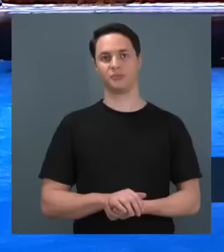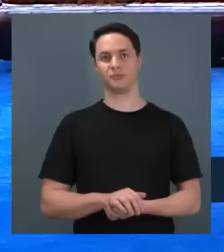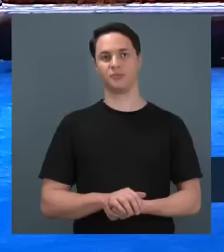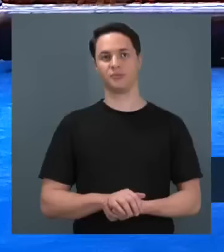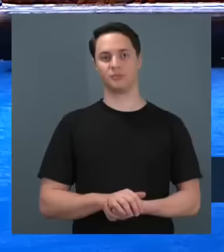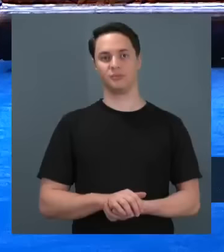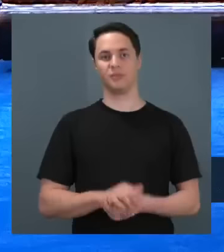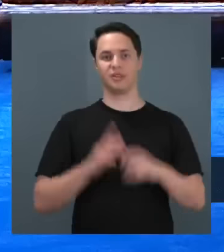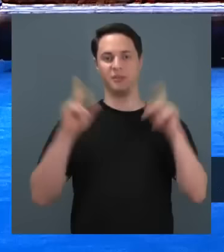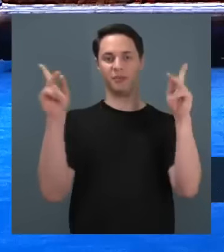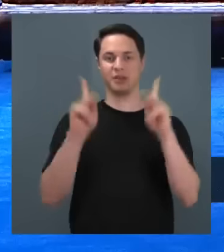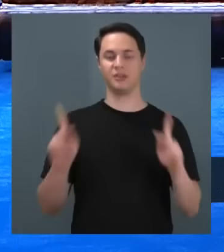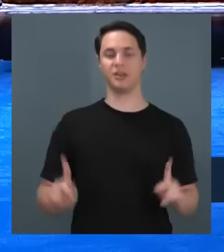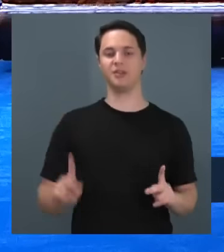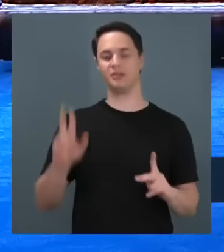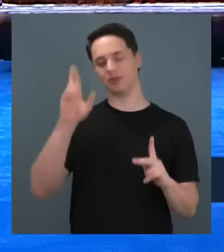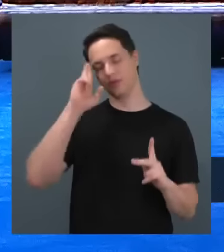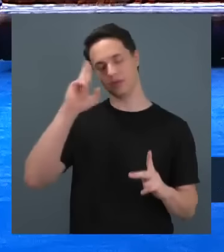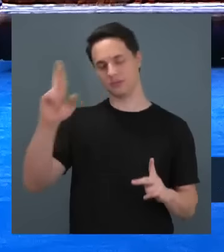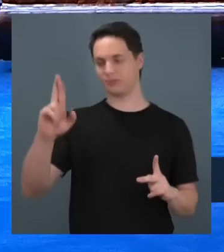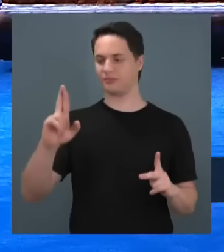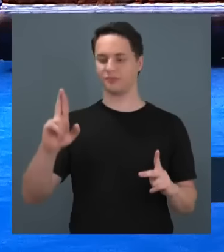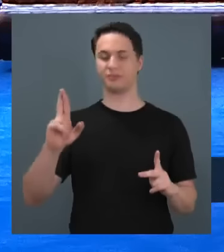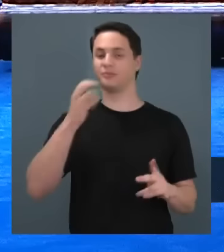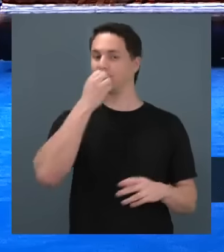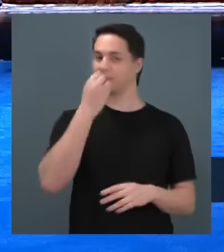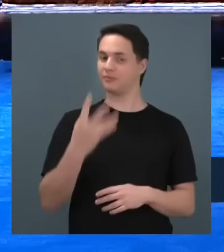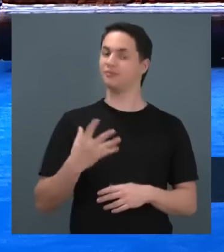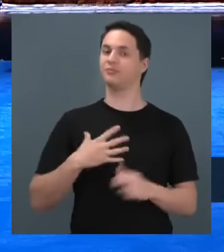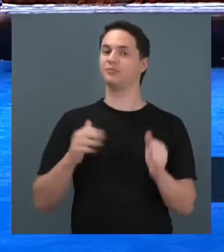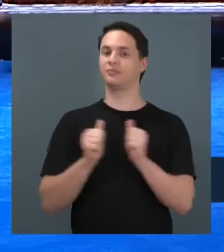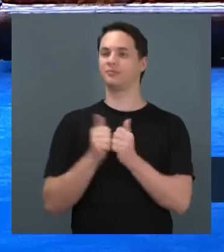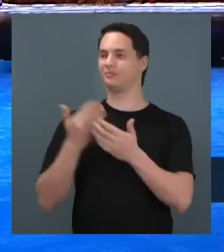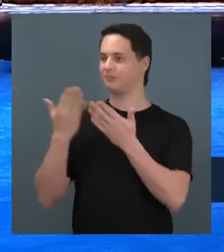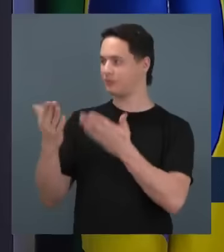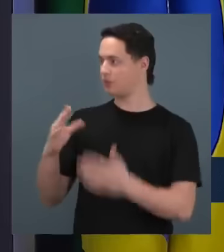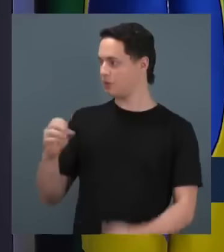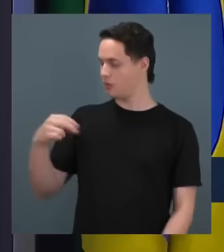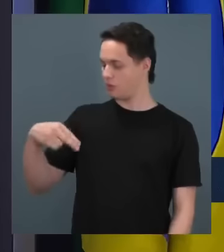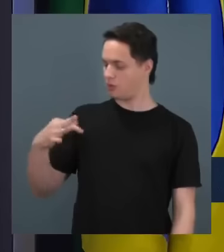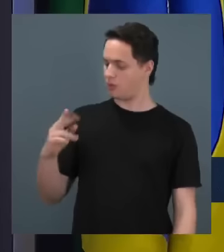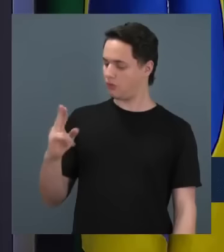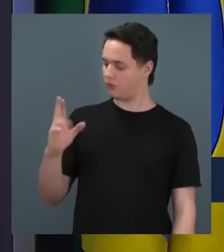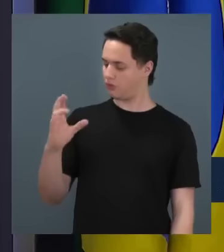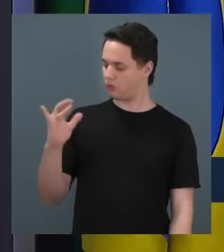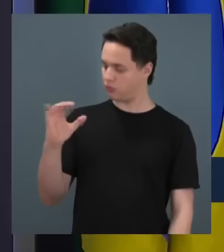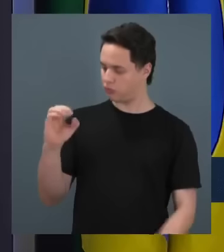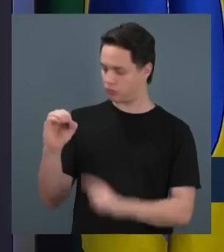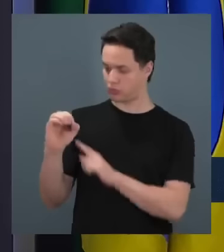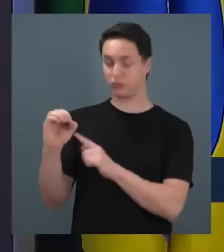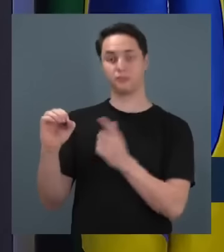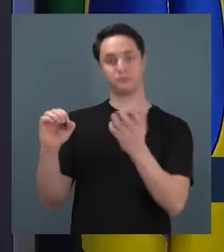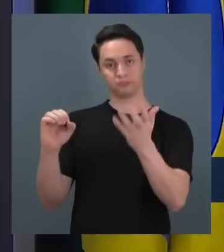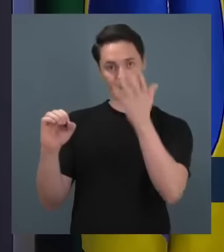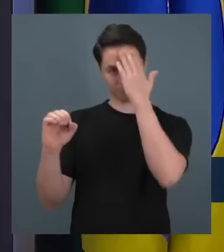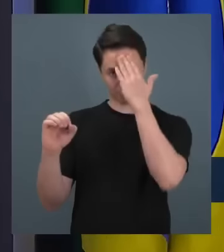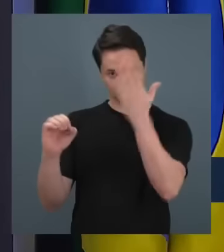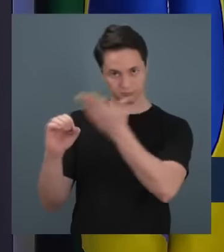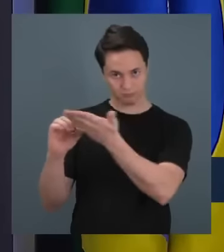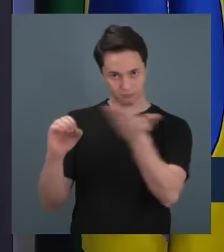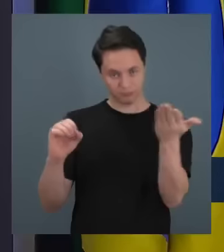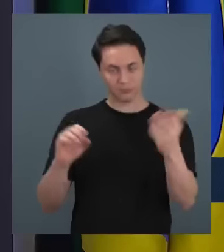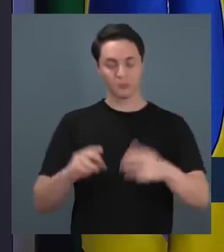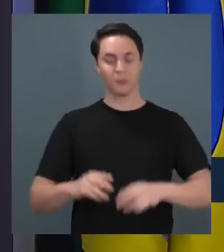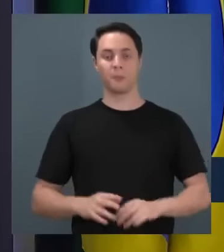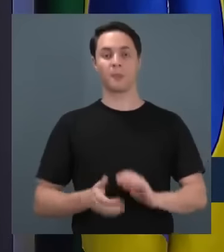E bem, meu querido irmão, senador Confúcio Moura, do estado de Rondônia, quero também aqui saudar